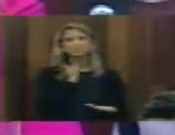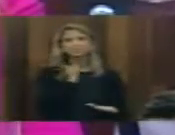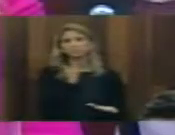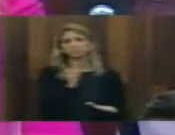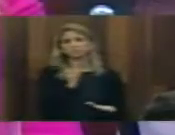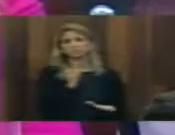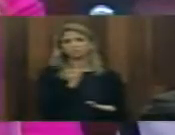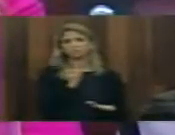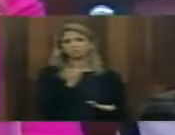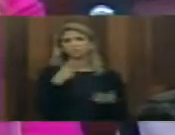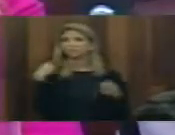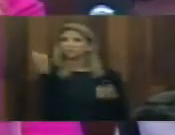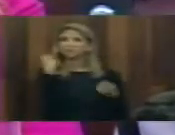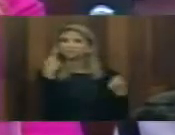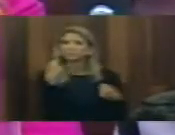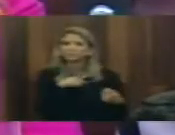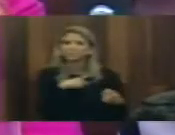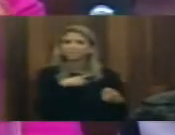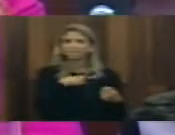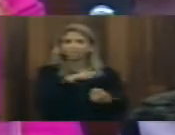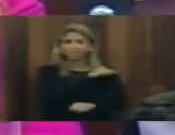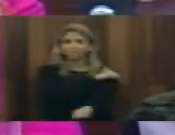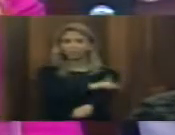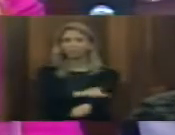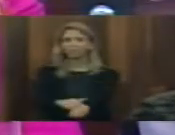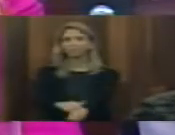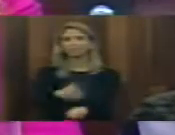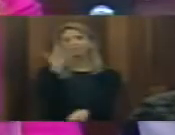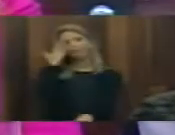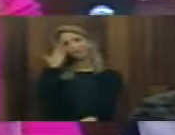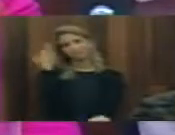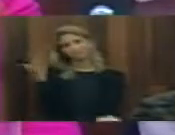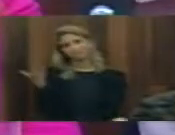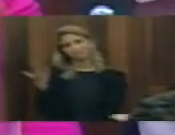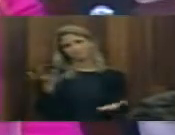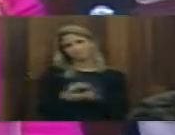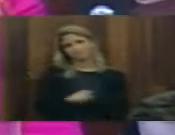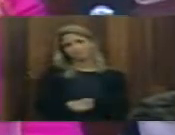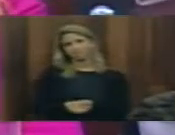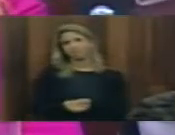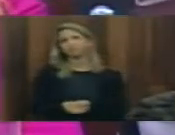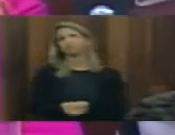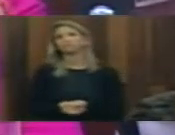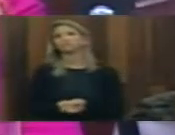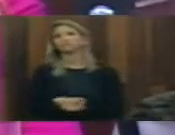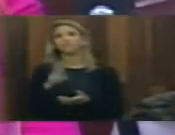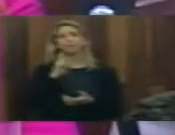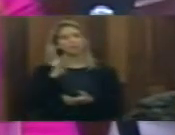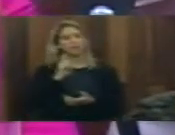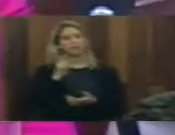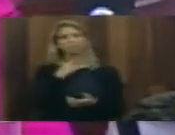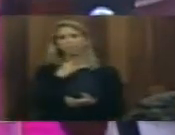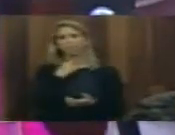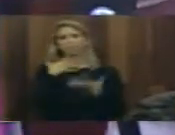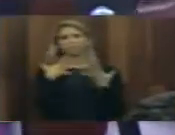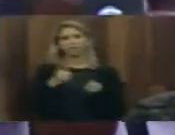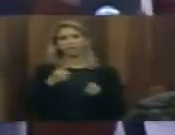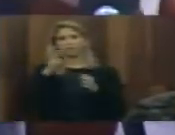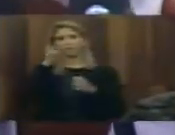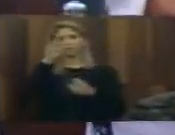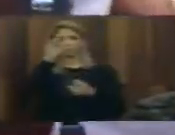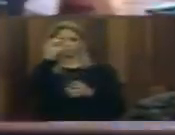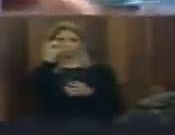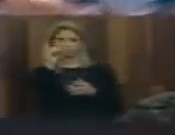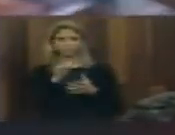nossa educação, e eu acredito que os nobres colegas vão me acompanhar para a gente derrubar esse veto, tá?